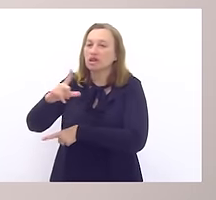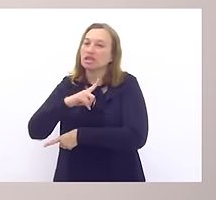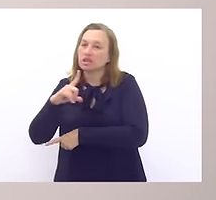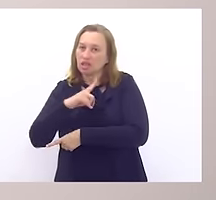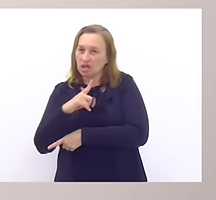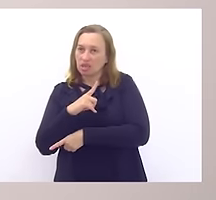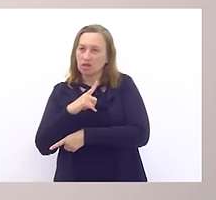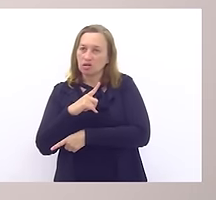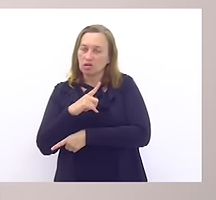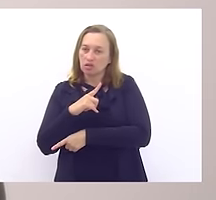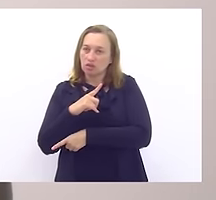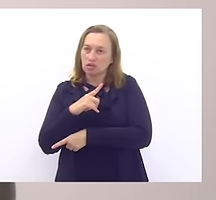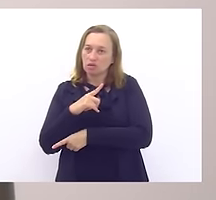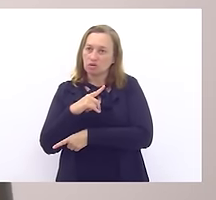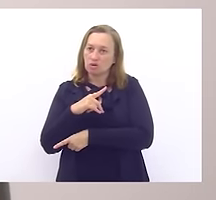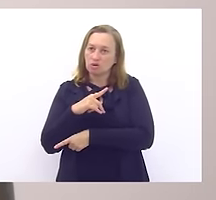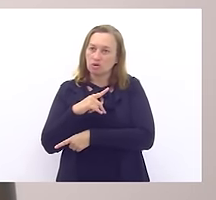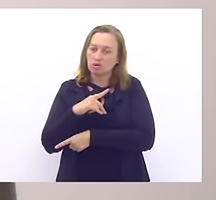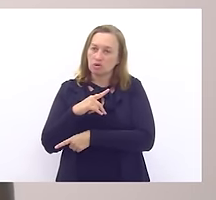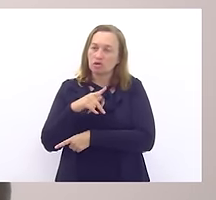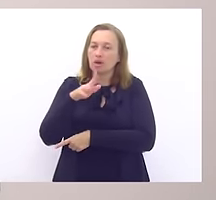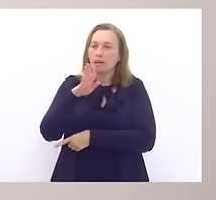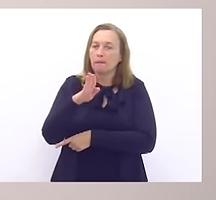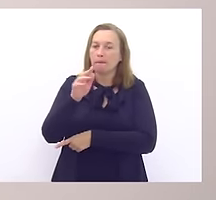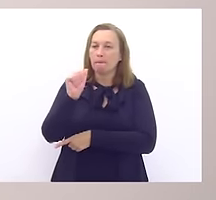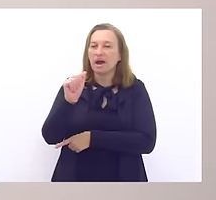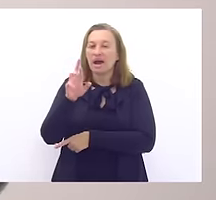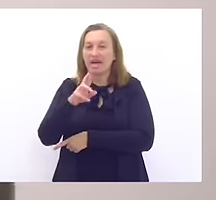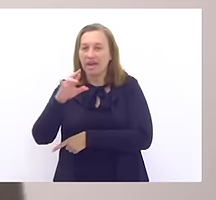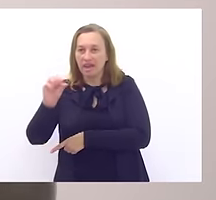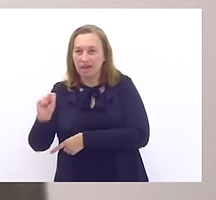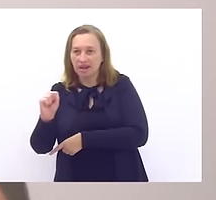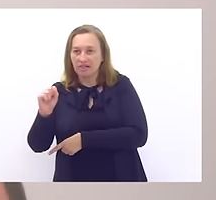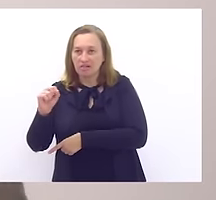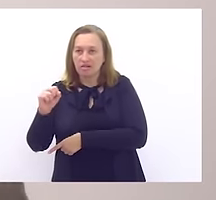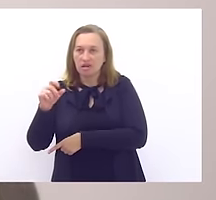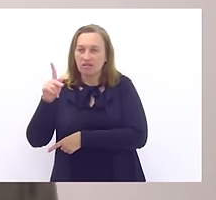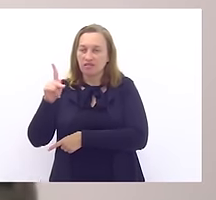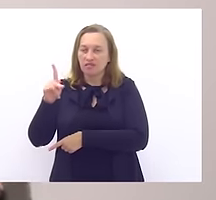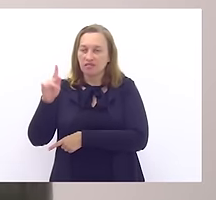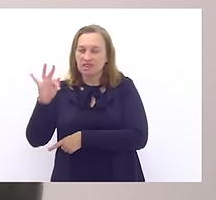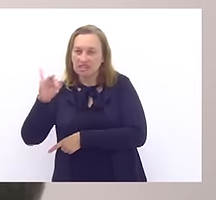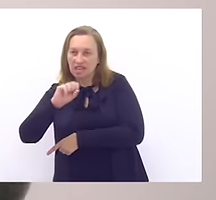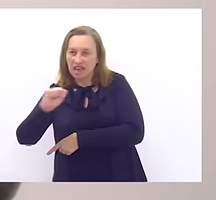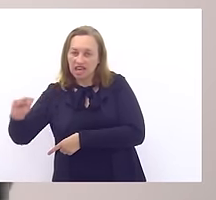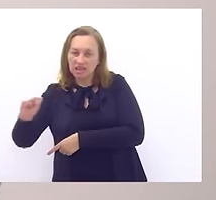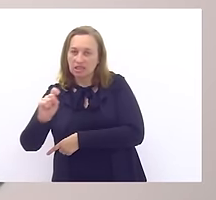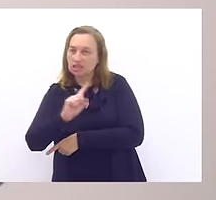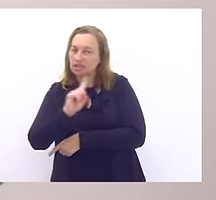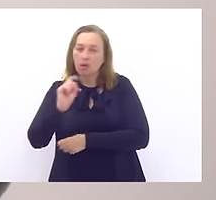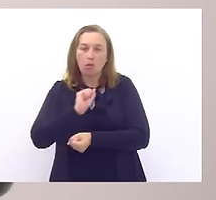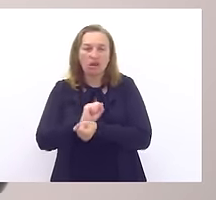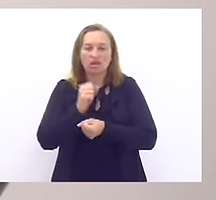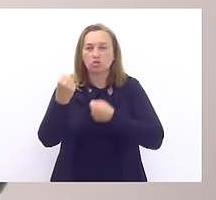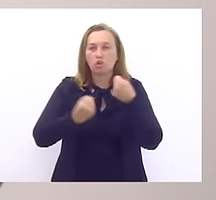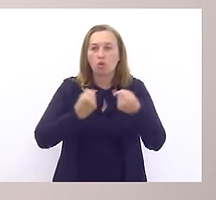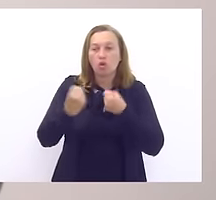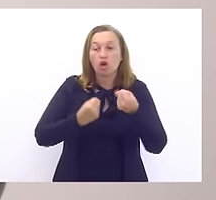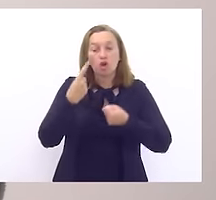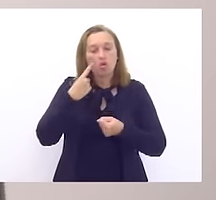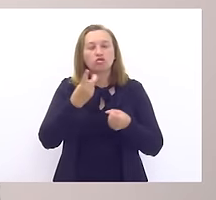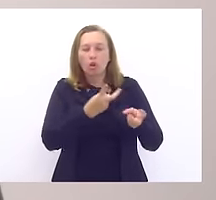nos postos de Barreiras fiscais não estão parando os ônibus e eu Já presenciei quando fiz minhas